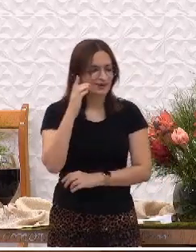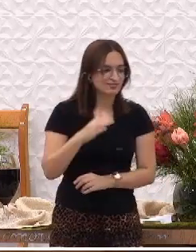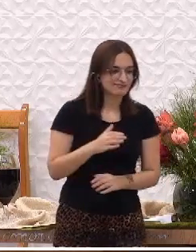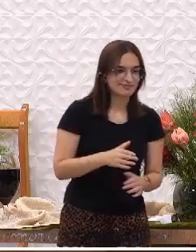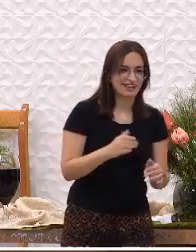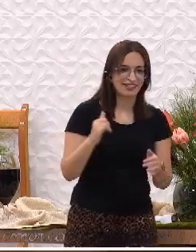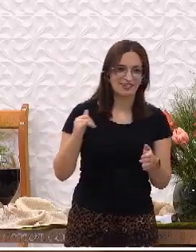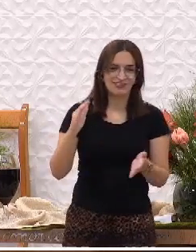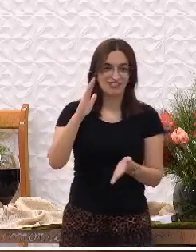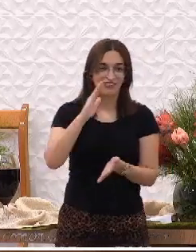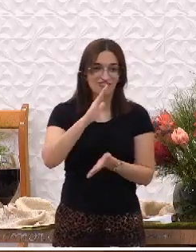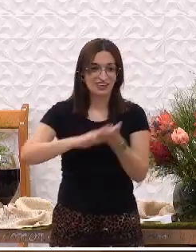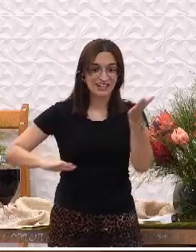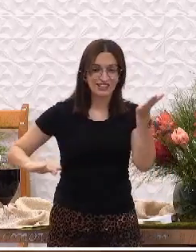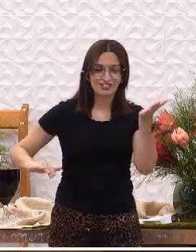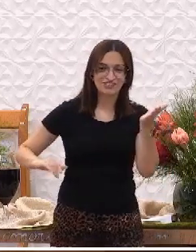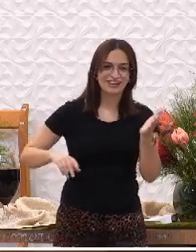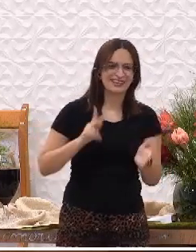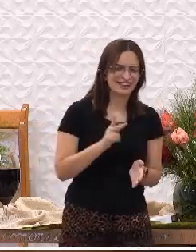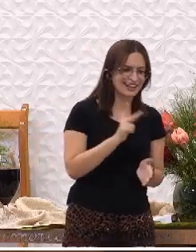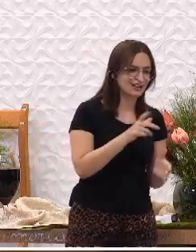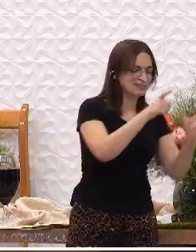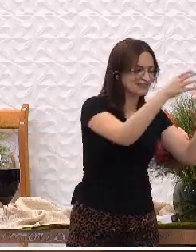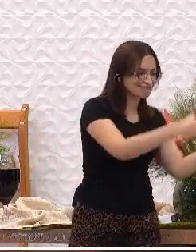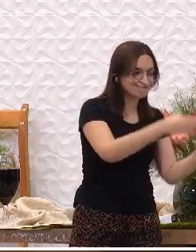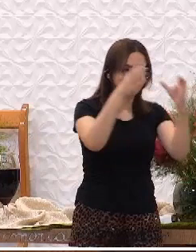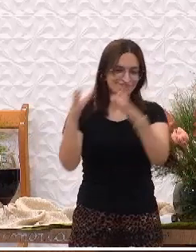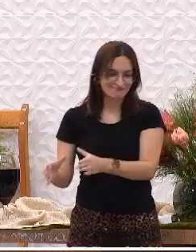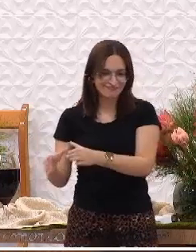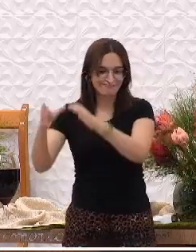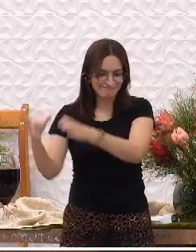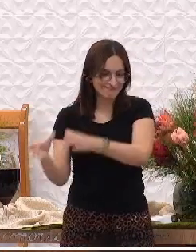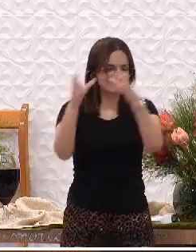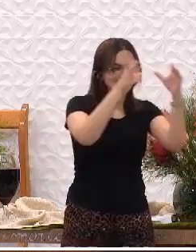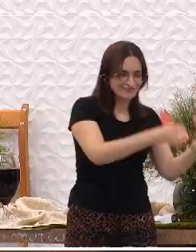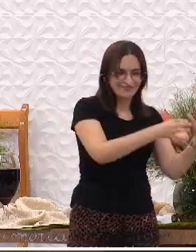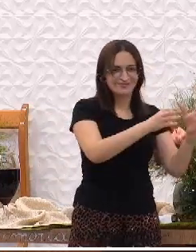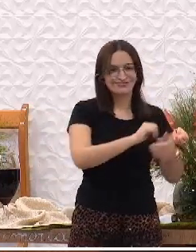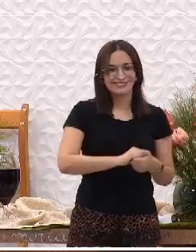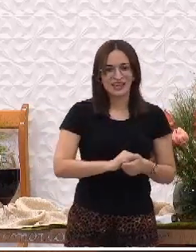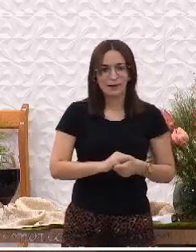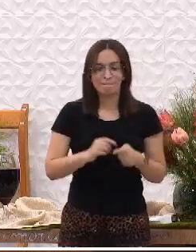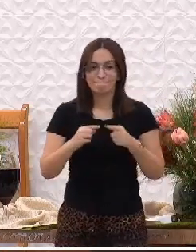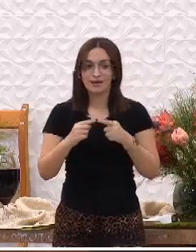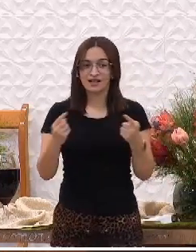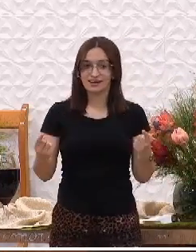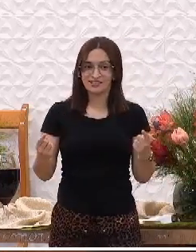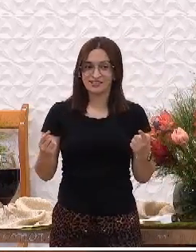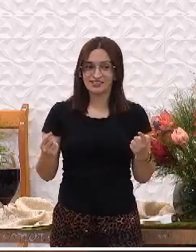incrível, é incrível. Eu digo que eu tenho orgulho de ser parte da